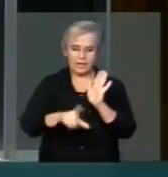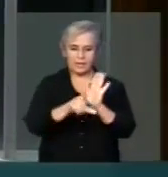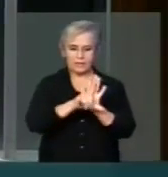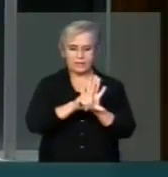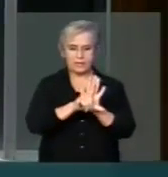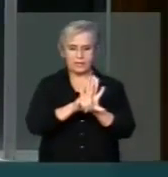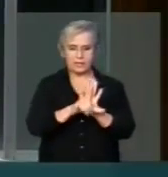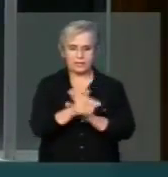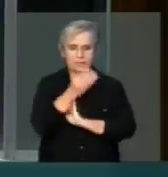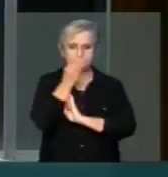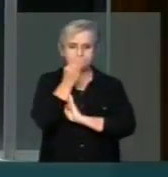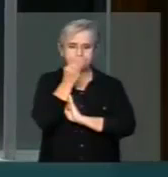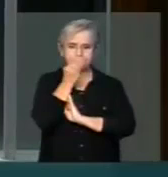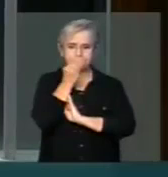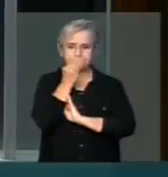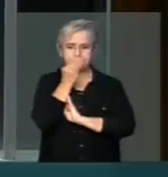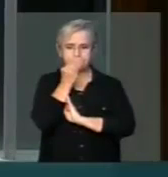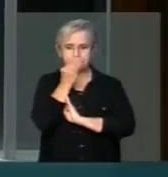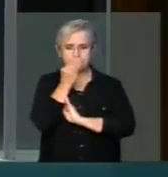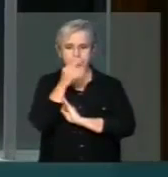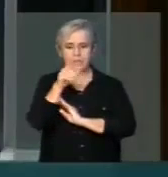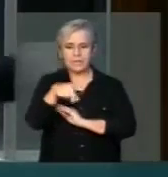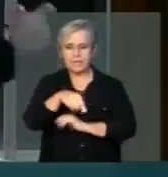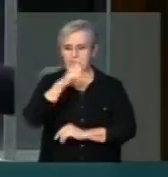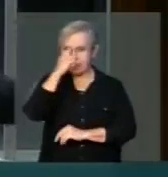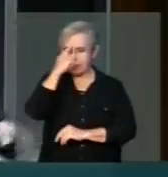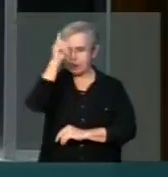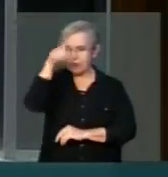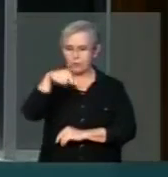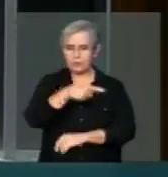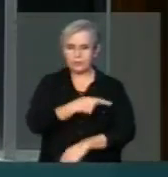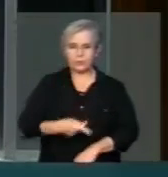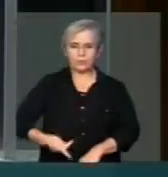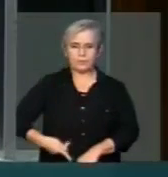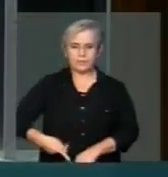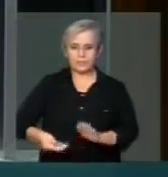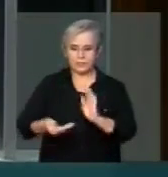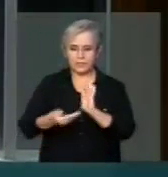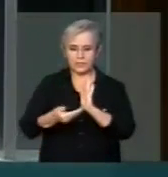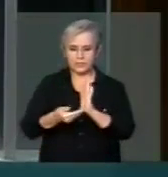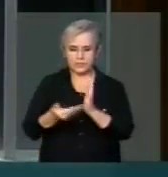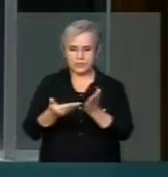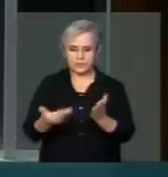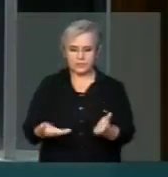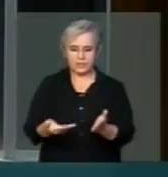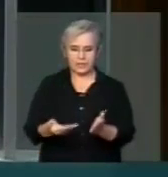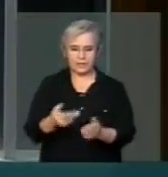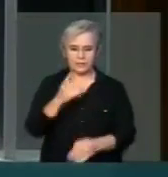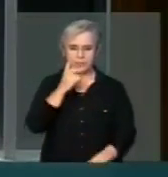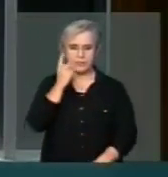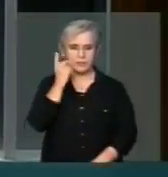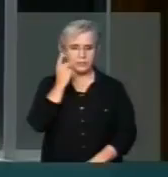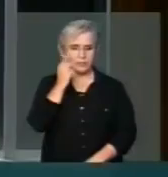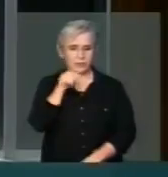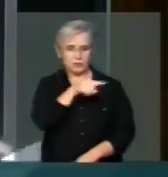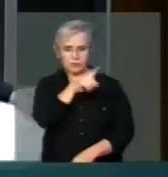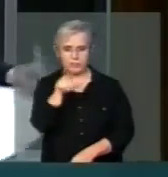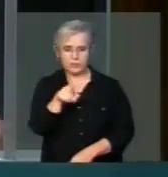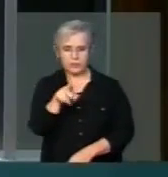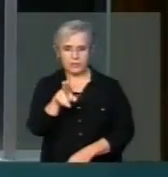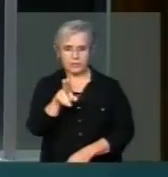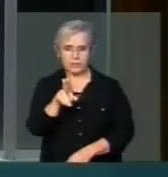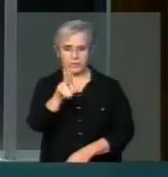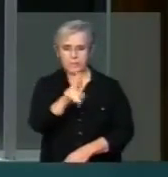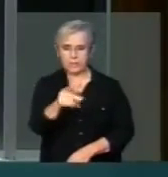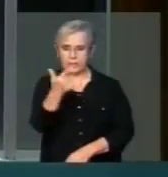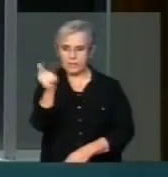mordaça, que é sim uma iniciativa do presidente da casa. Deputados que não fazem uso da